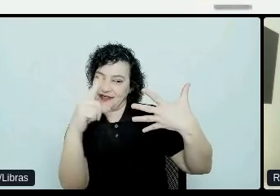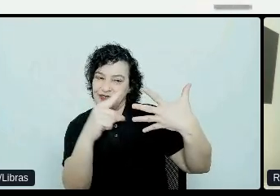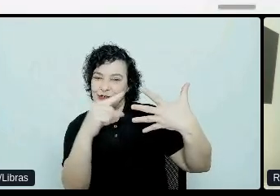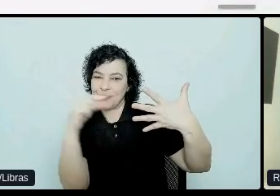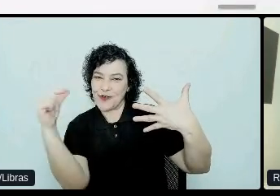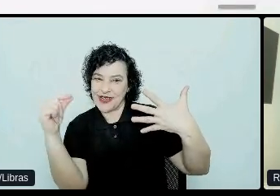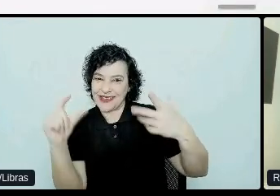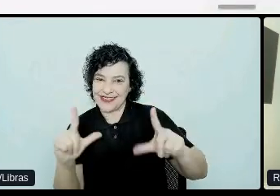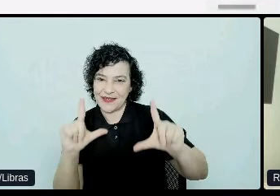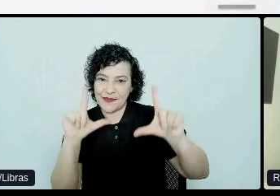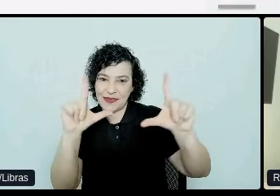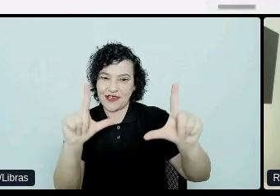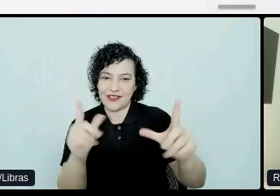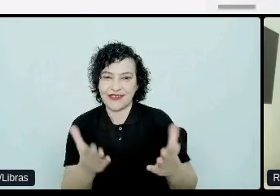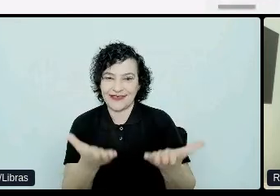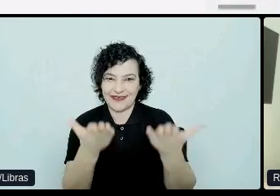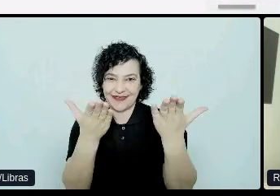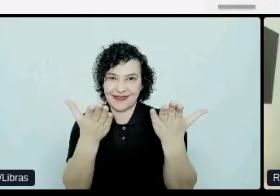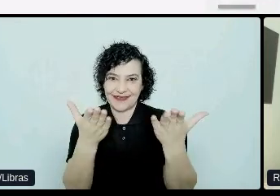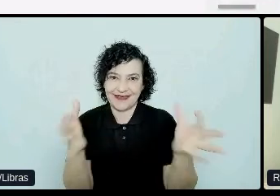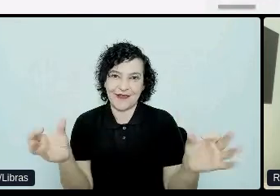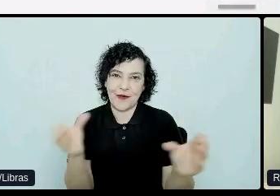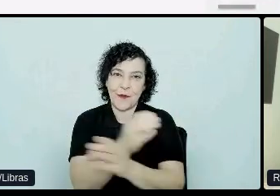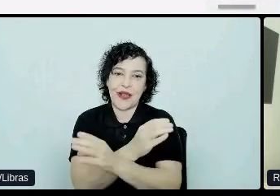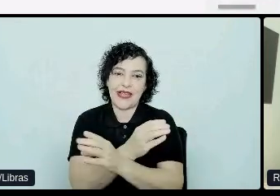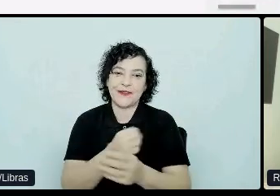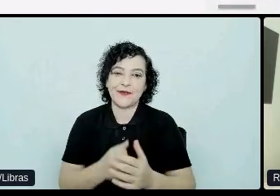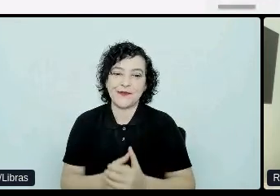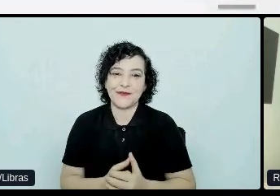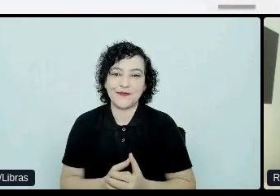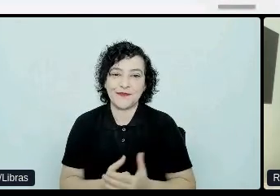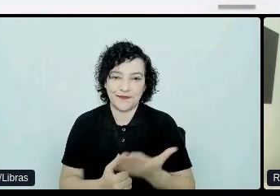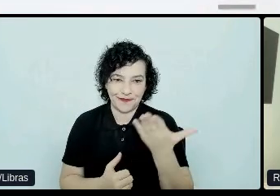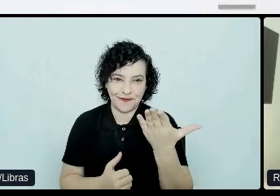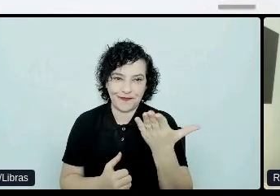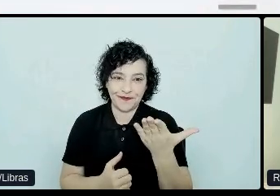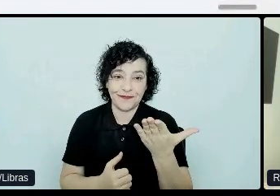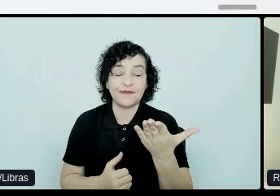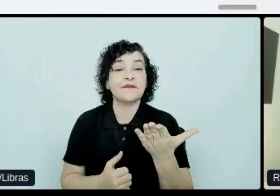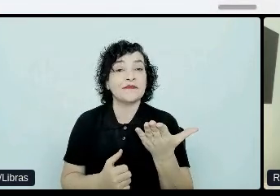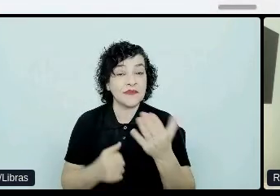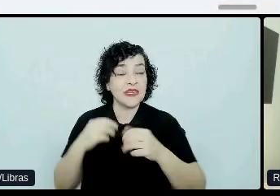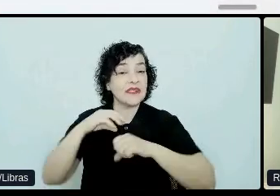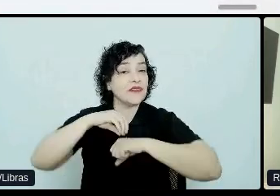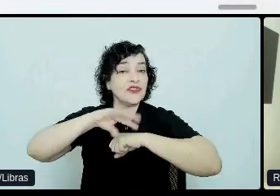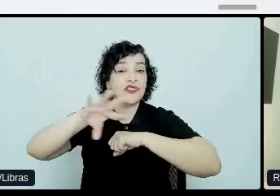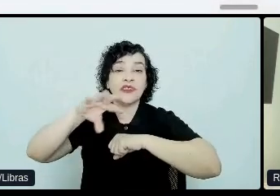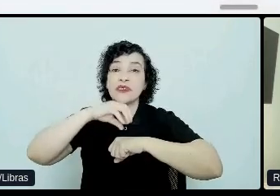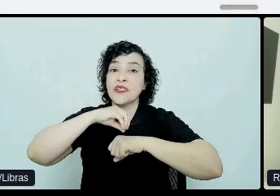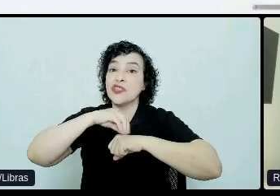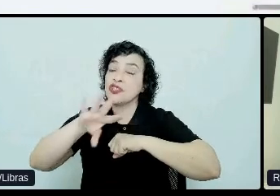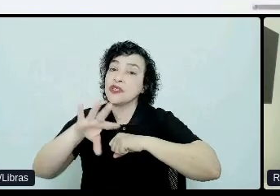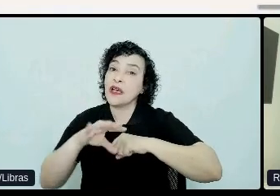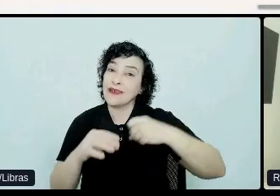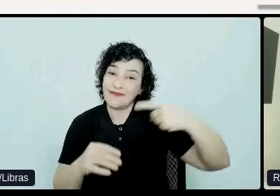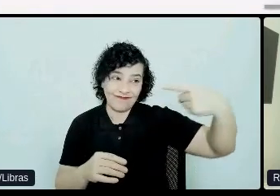página, né? A página por completo, né? A página de um item. E aí ele indica outro item. Ele fala, se